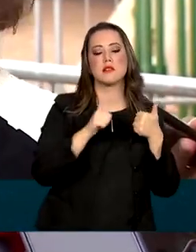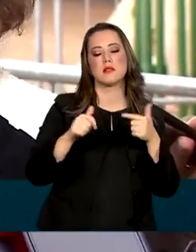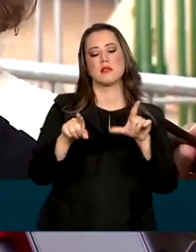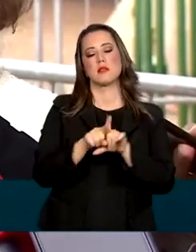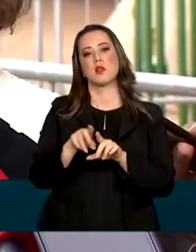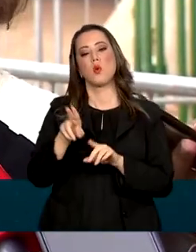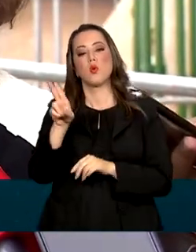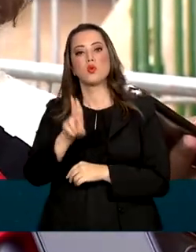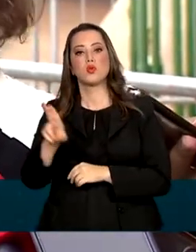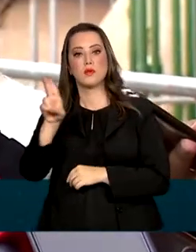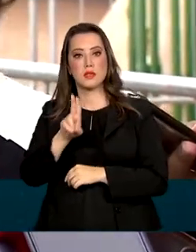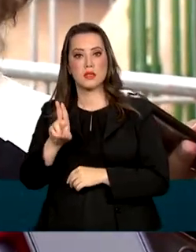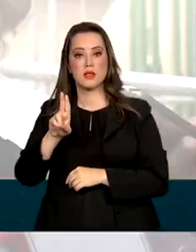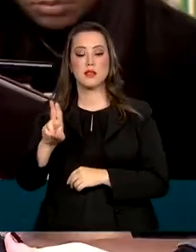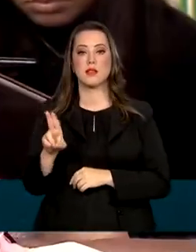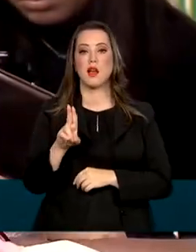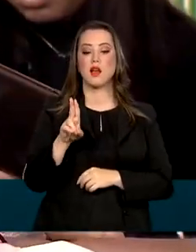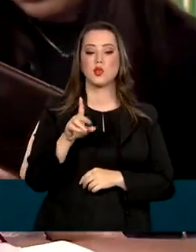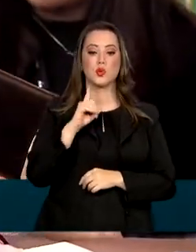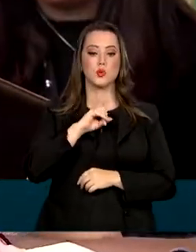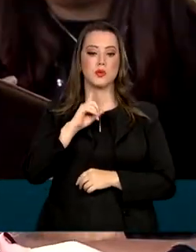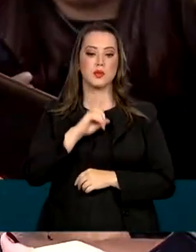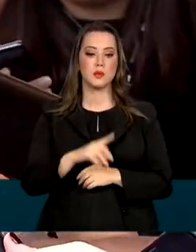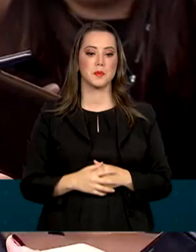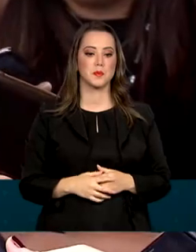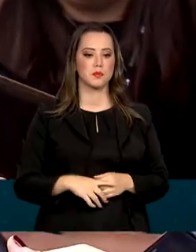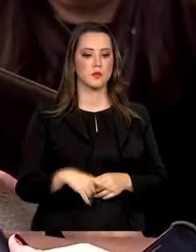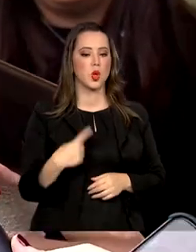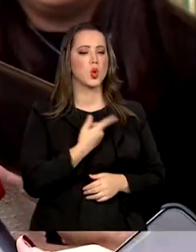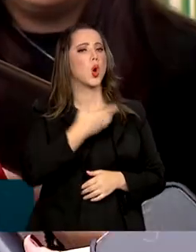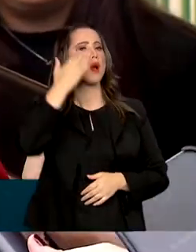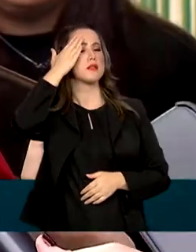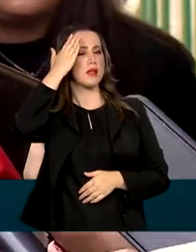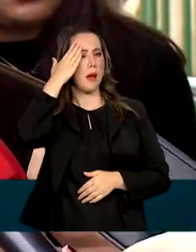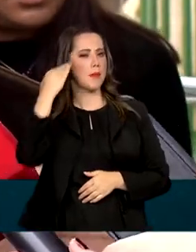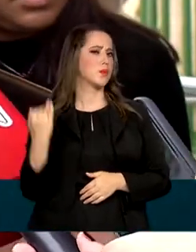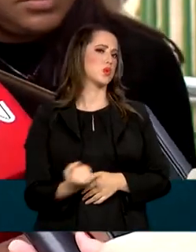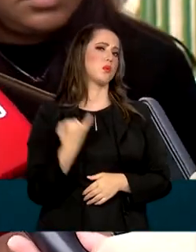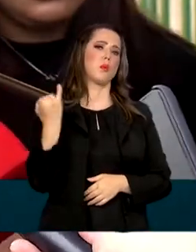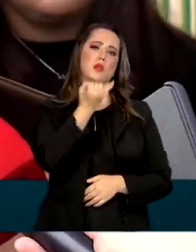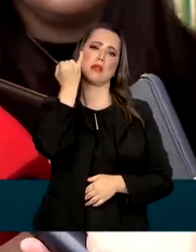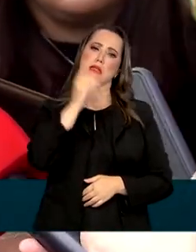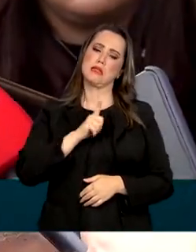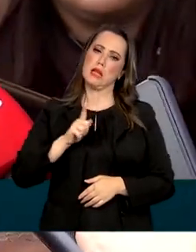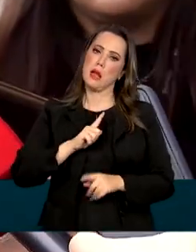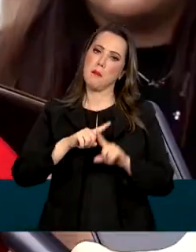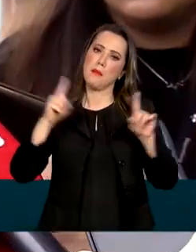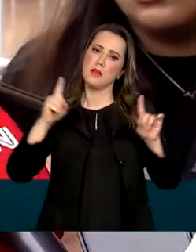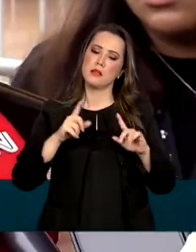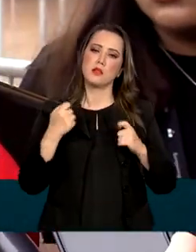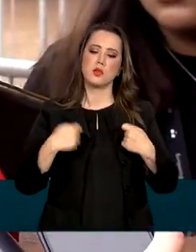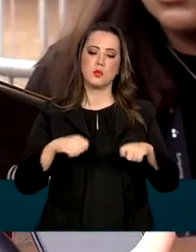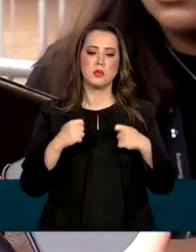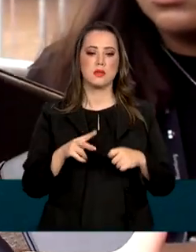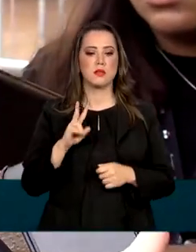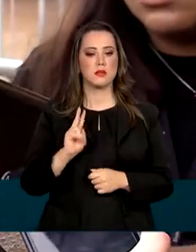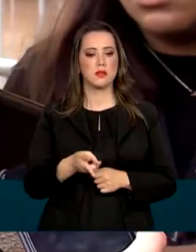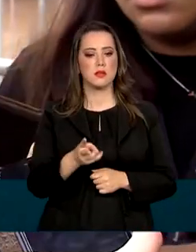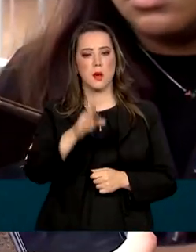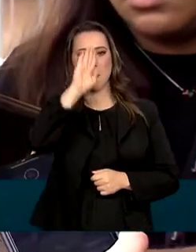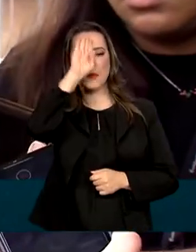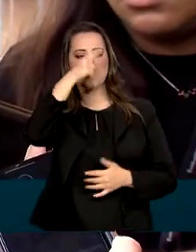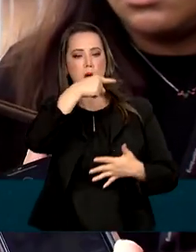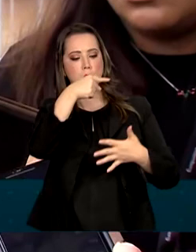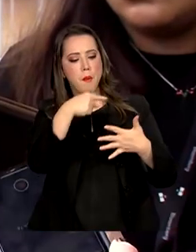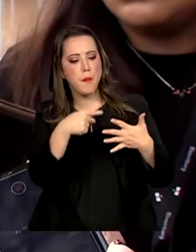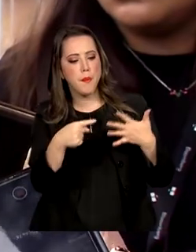Universidade Federal de Juiz de Fora. As importâncias nós sabemos que são muitas, mas nós precisamos sempre elencar